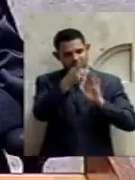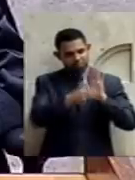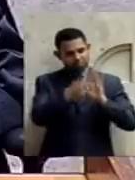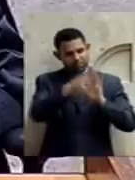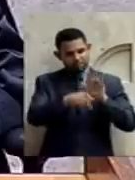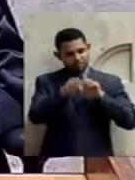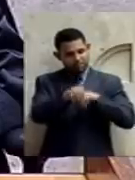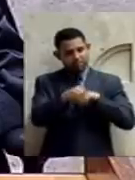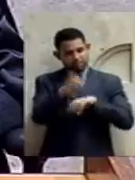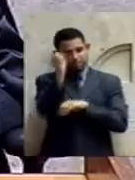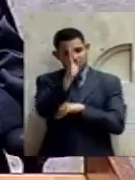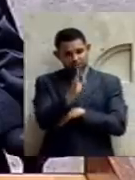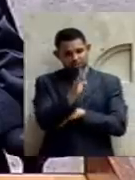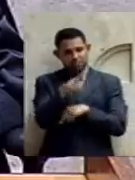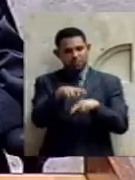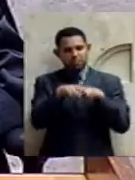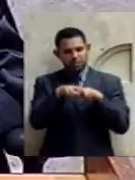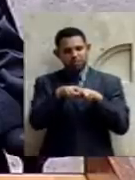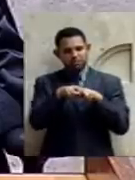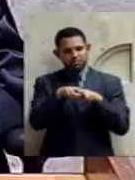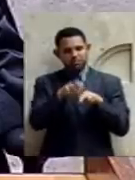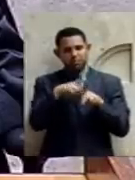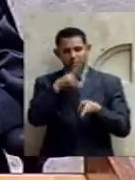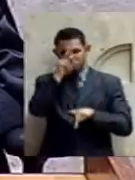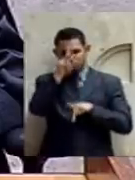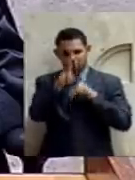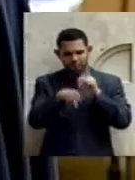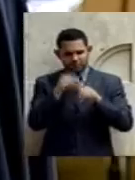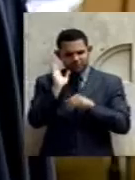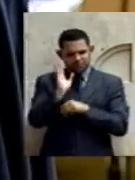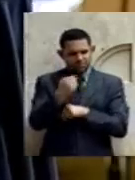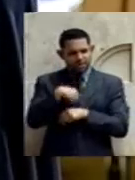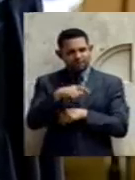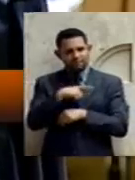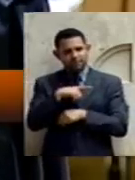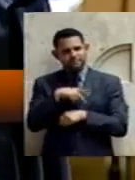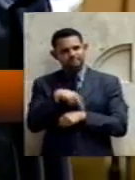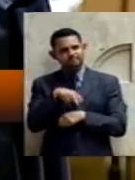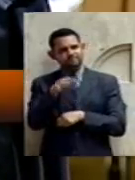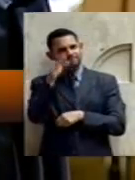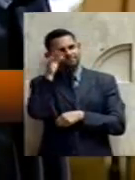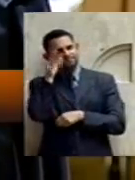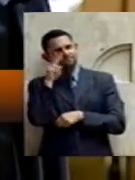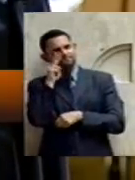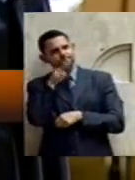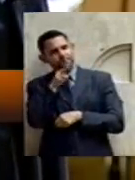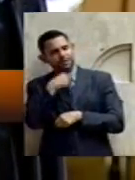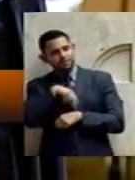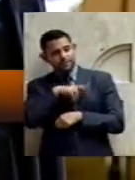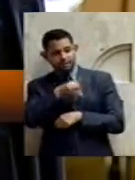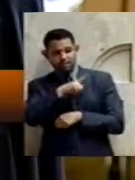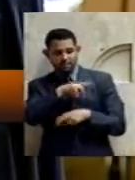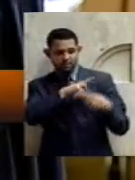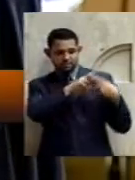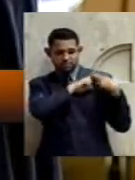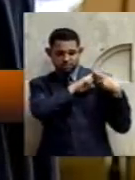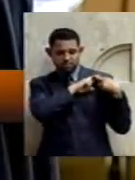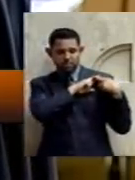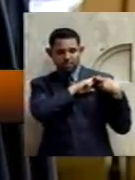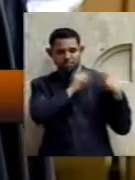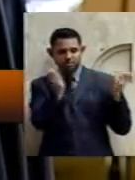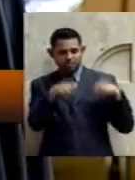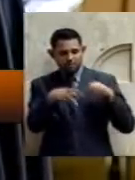país, pois somente assim o povo deixará de ser espectador para assumir o papel de protagonista de